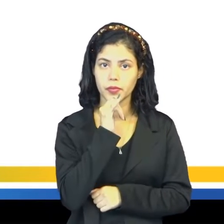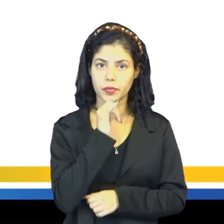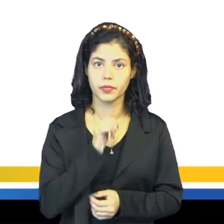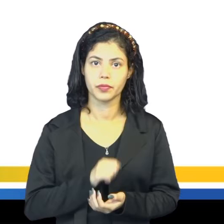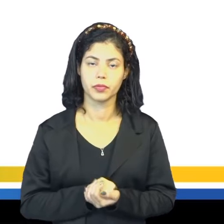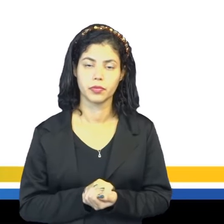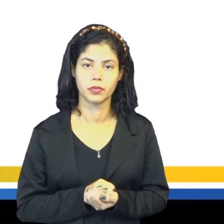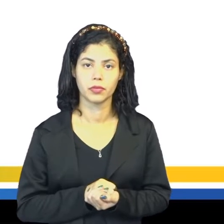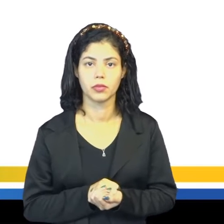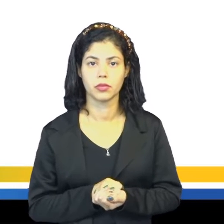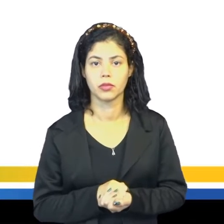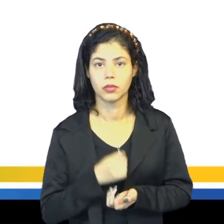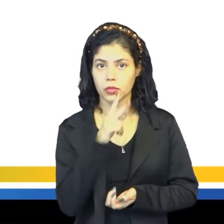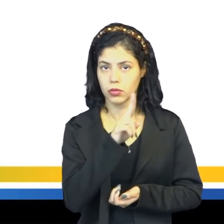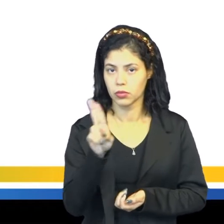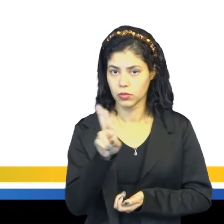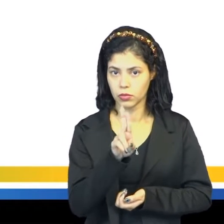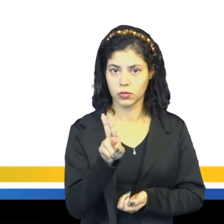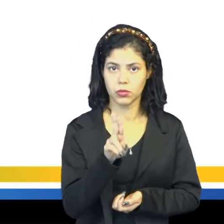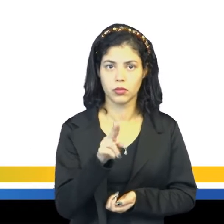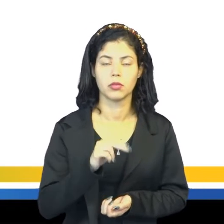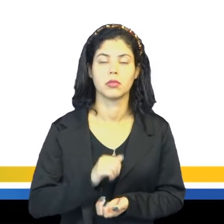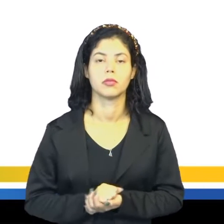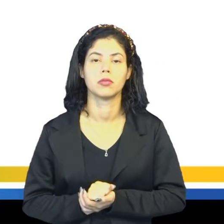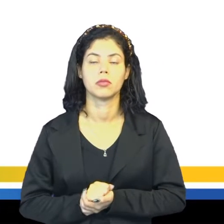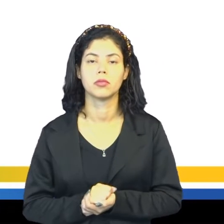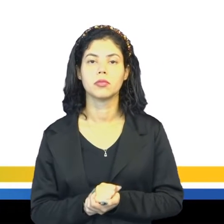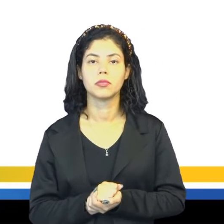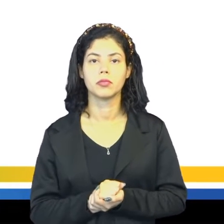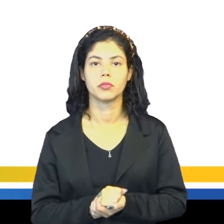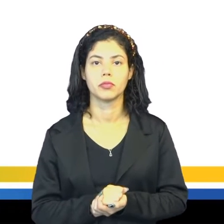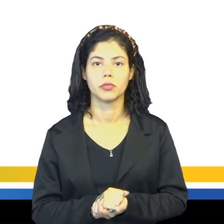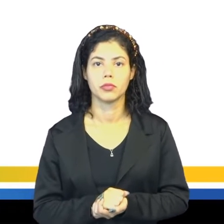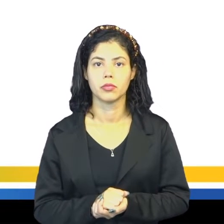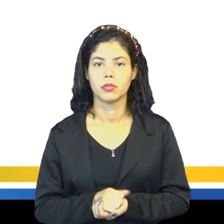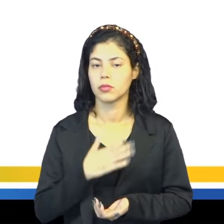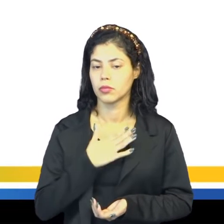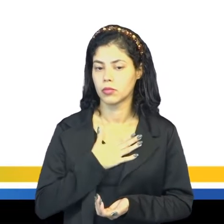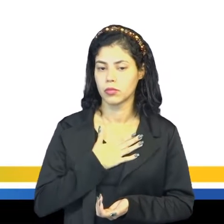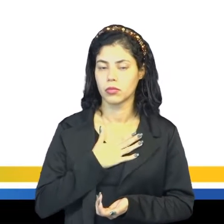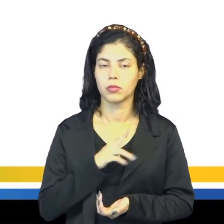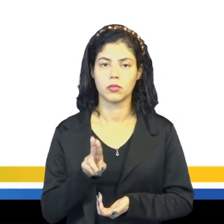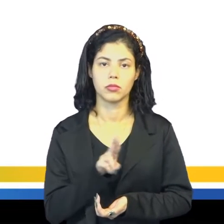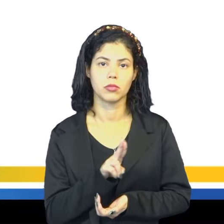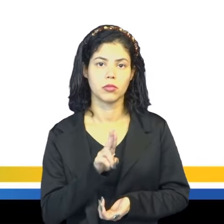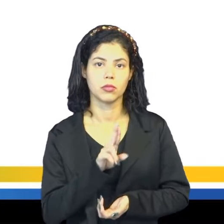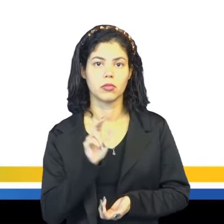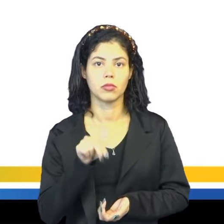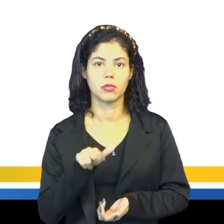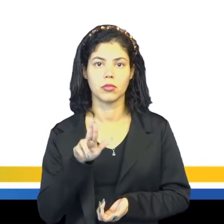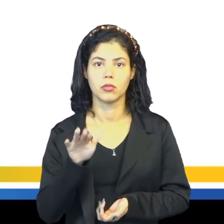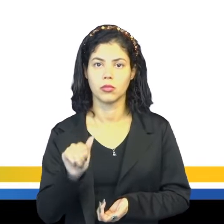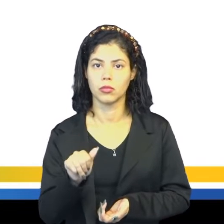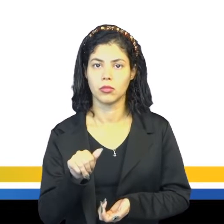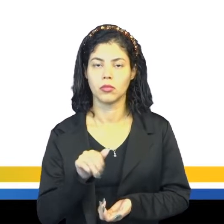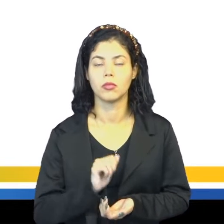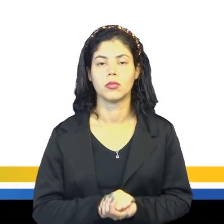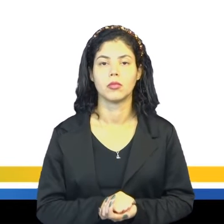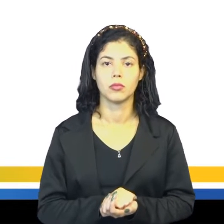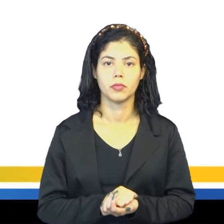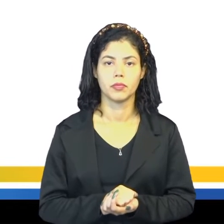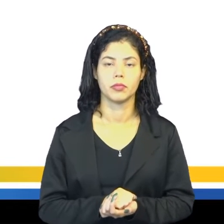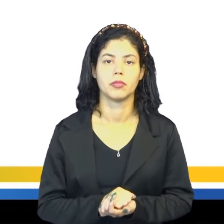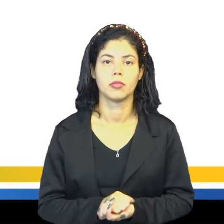exemplo. Você vai dizer o seu nome, your name. Por exemplo, I am Luana, né? Eu sou a